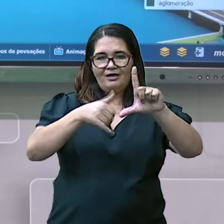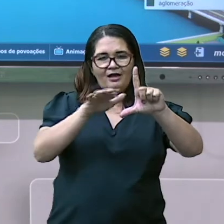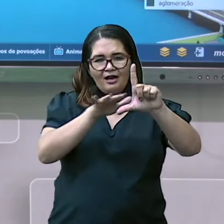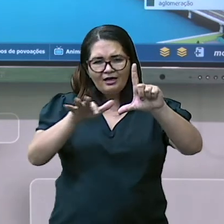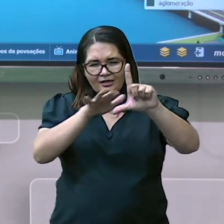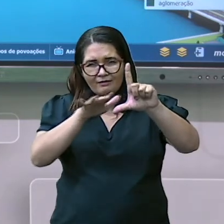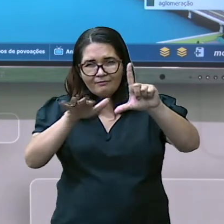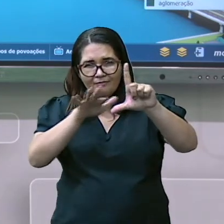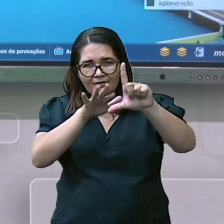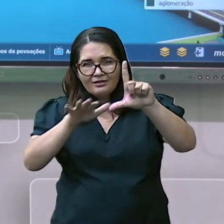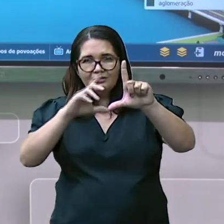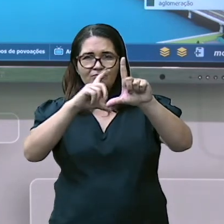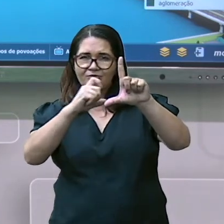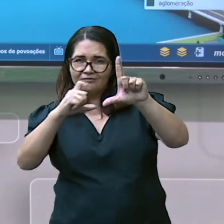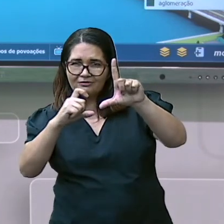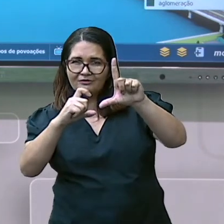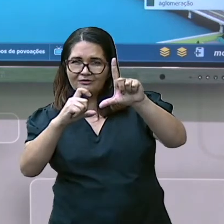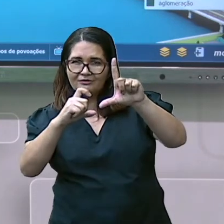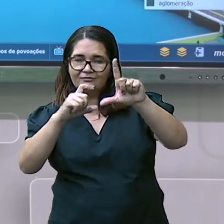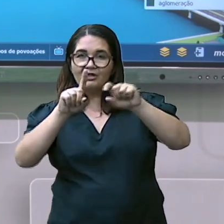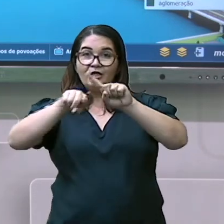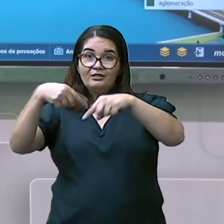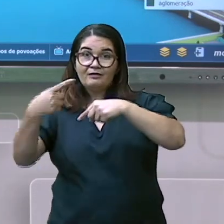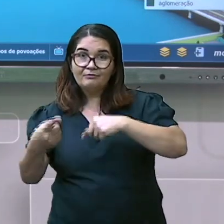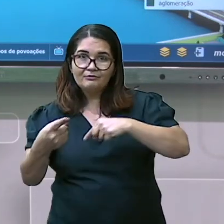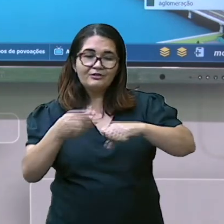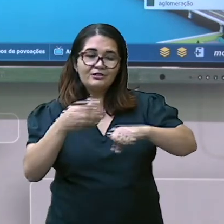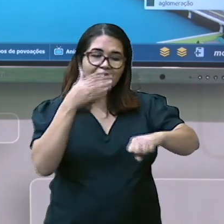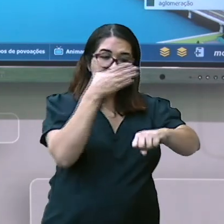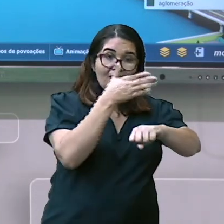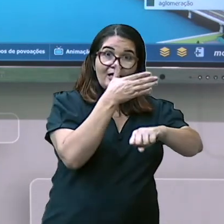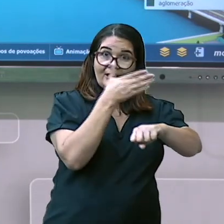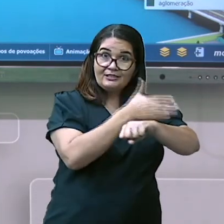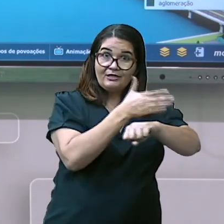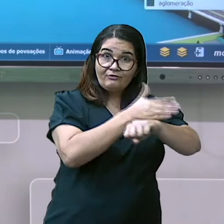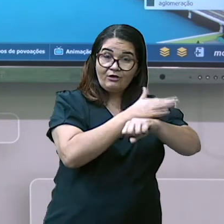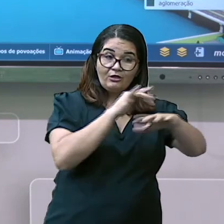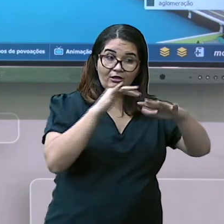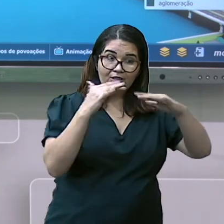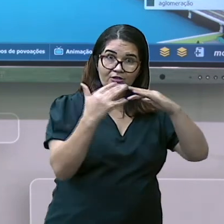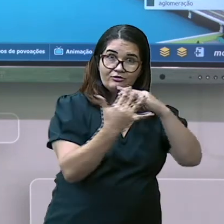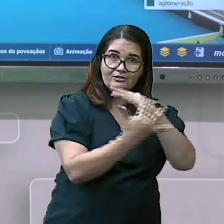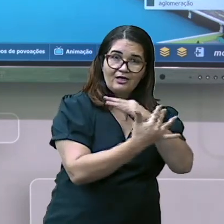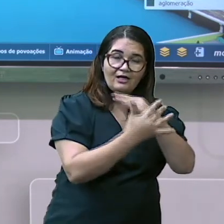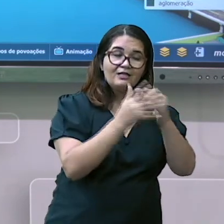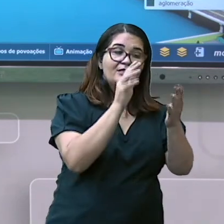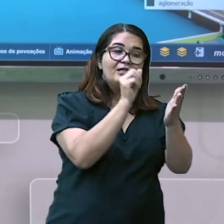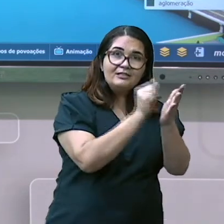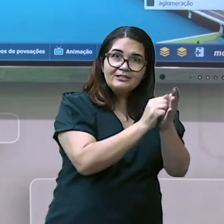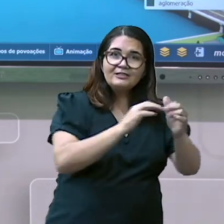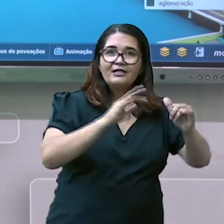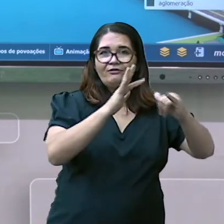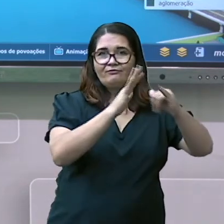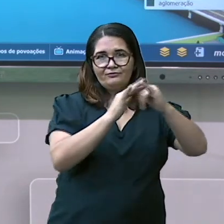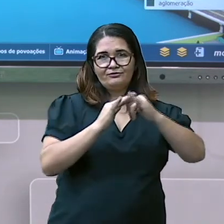que aparece no canto da tela. Se inscreva também no nosso canal do YouTube, acesse as